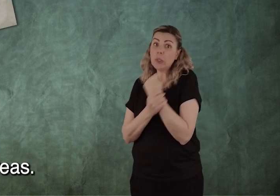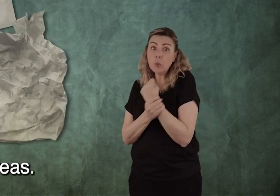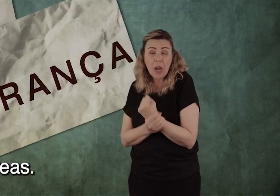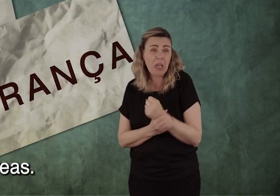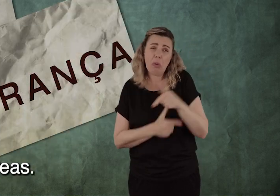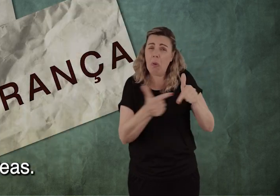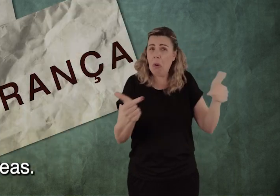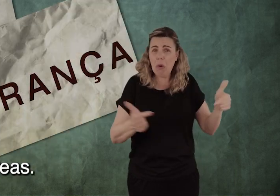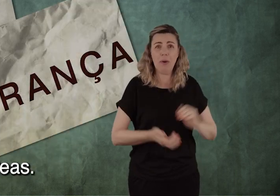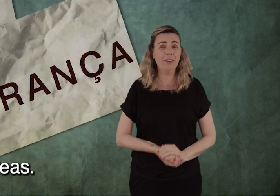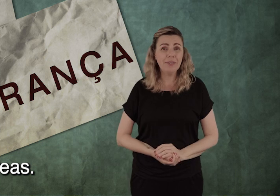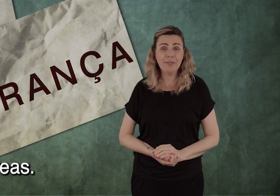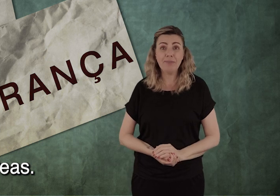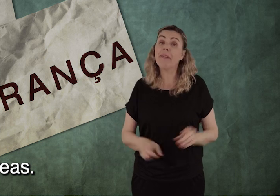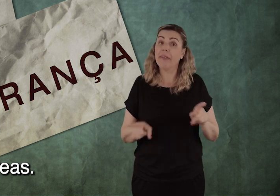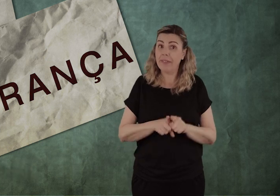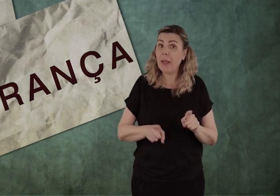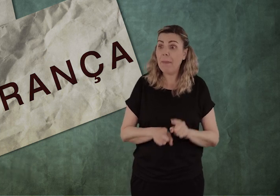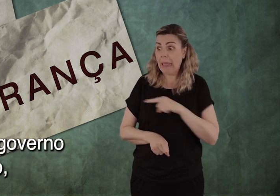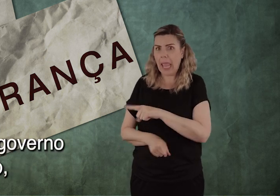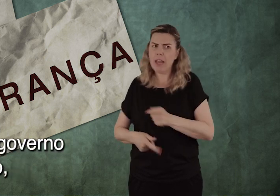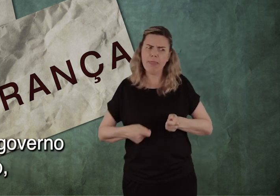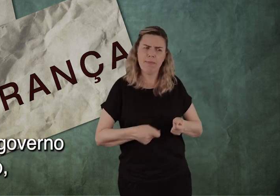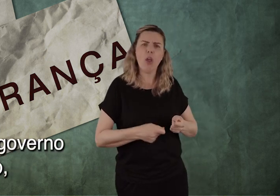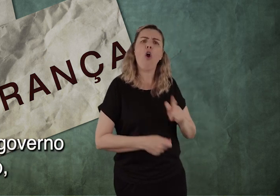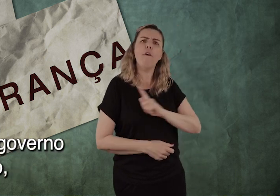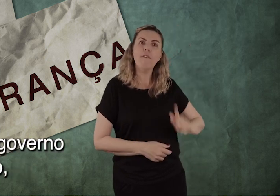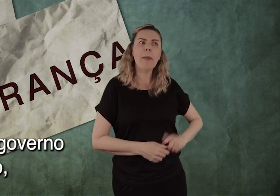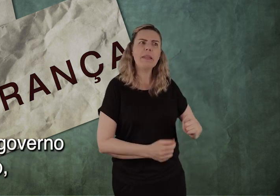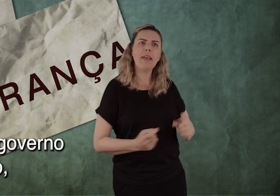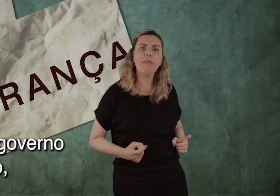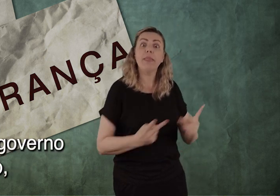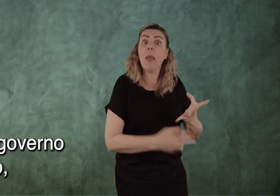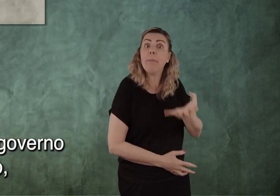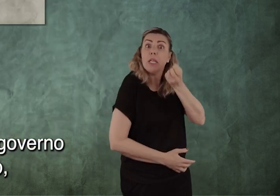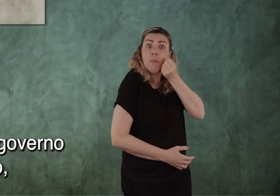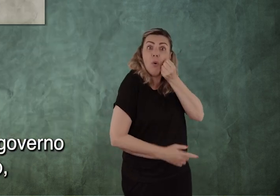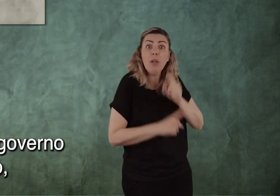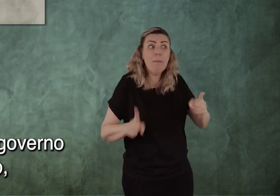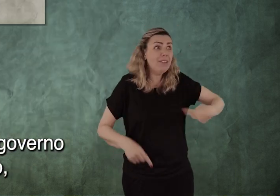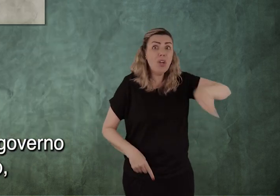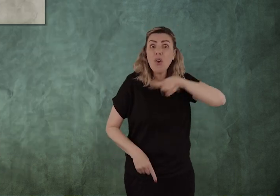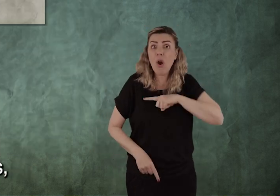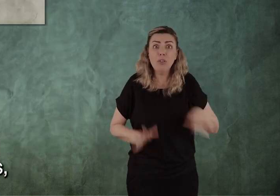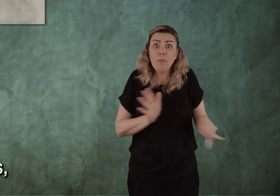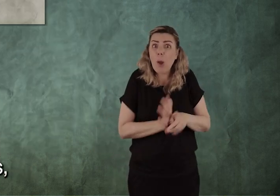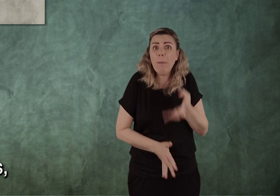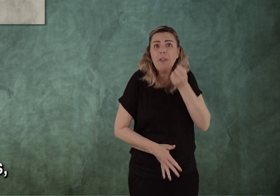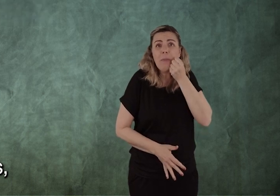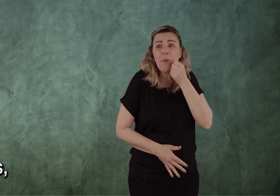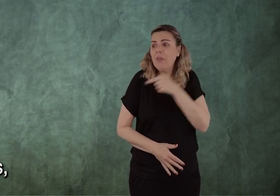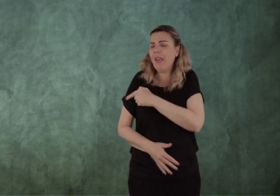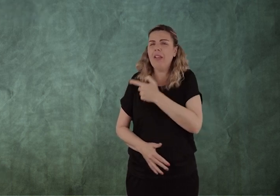estradas, segurança e outras áreas. Em animação, Tubarão passa da esquerda para a direita. Exigem que o governo venda o patrimônio que é